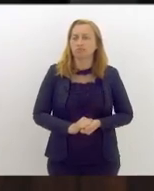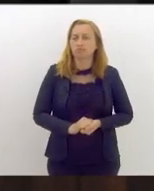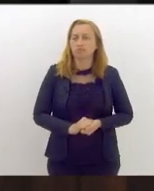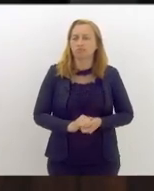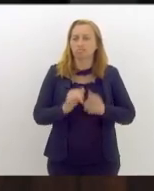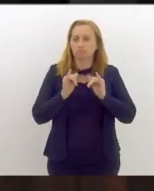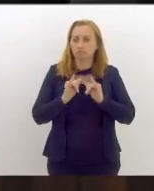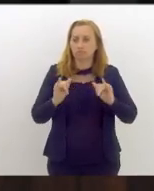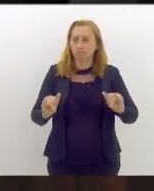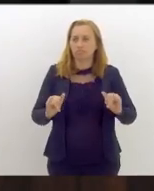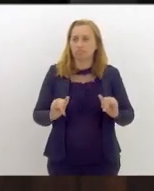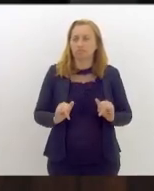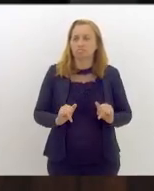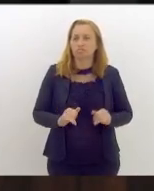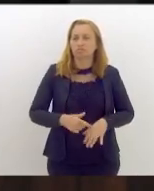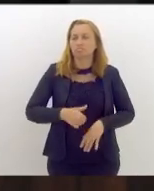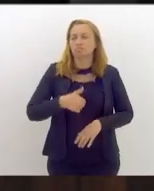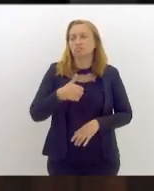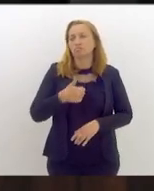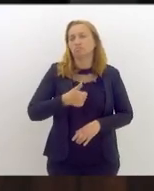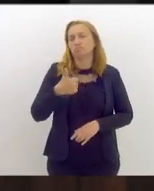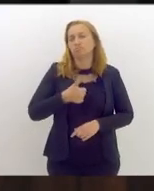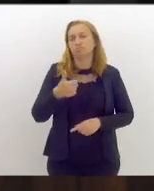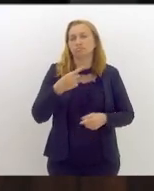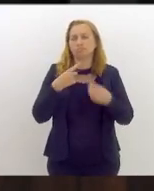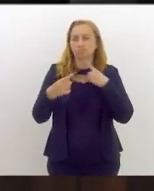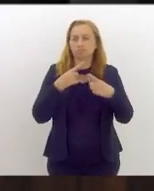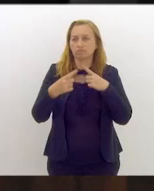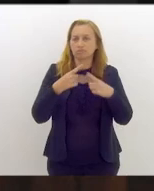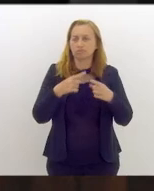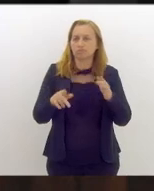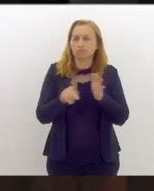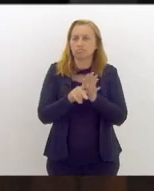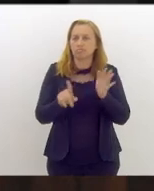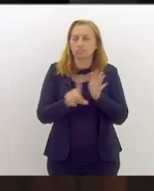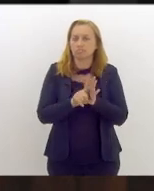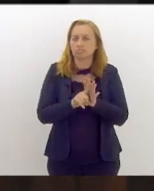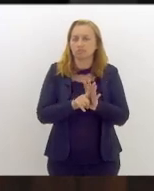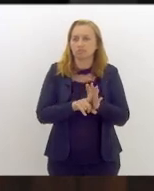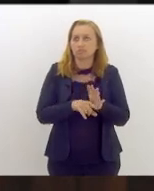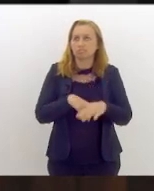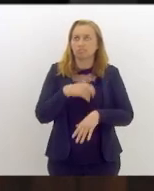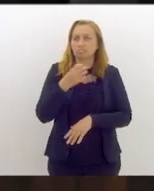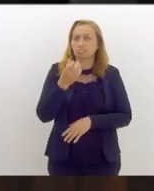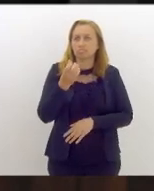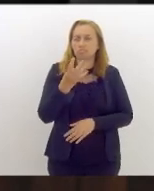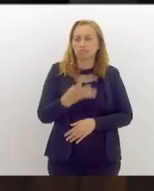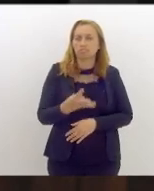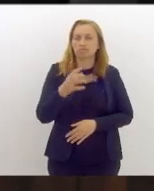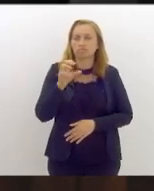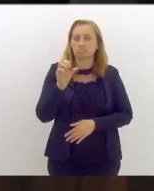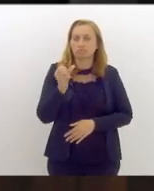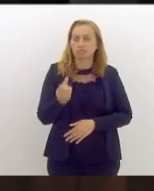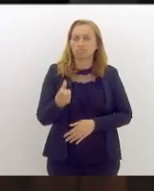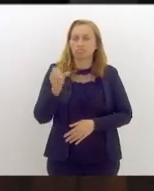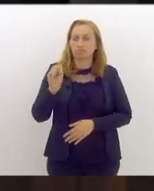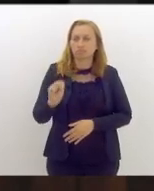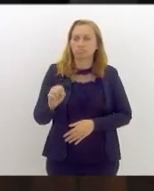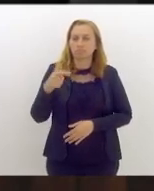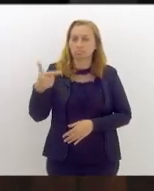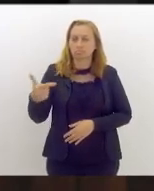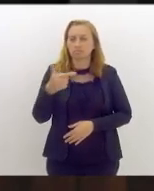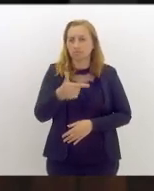anuncio entra imitação ordinária em primeira discussão projeto de lei número 4682 de 21